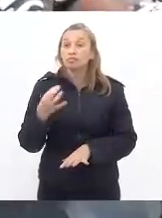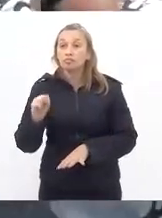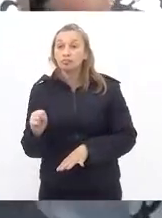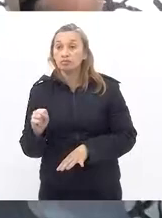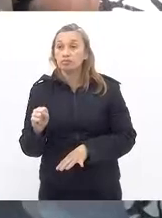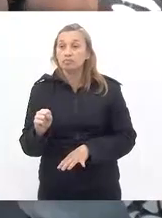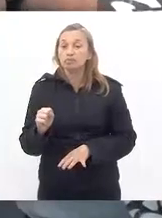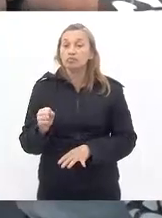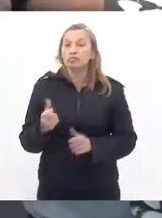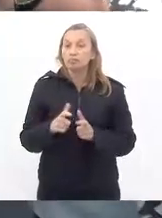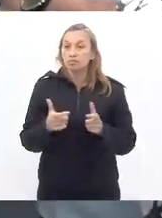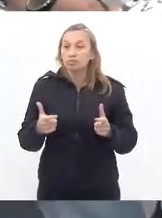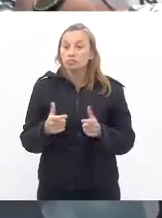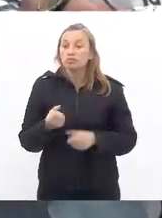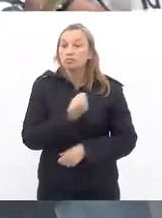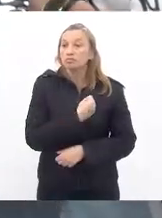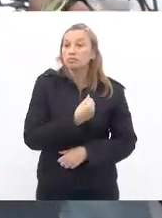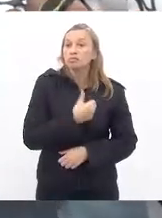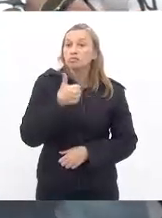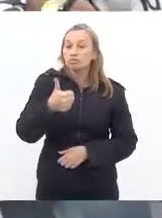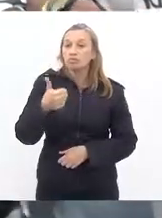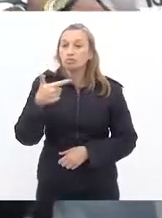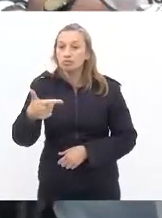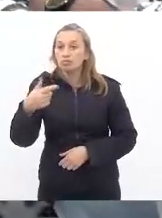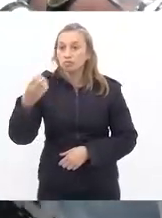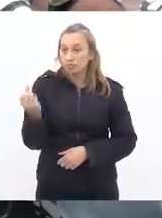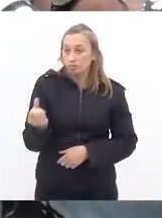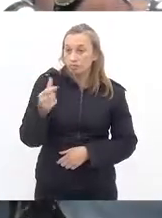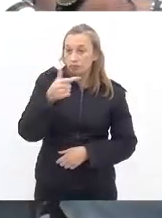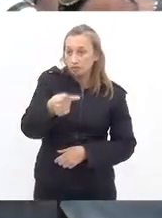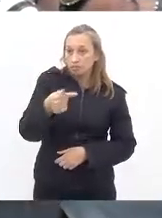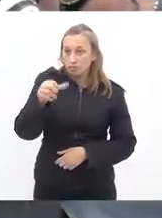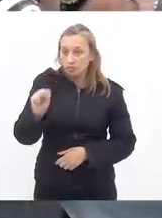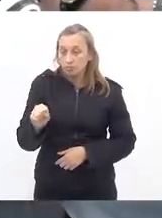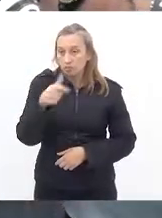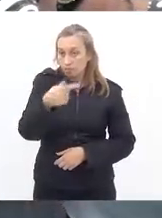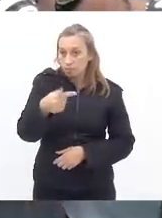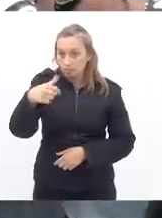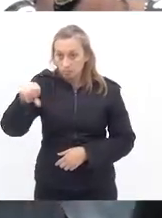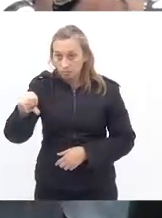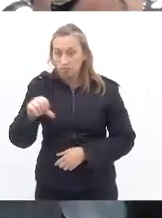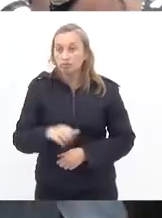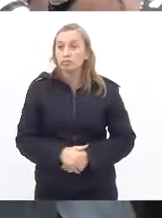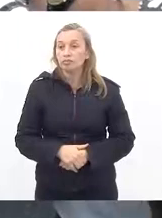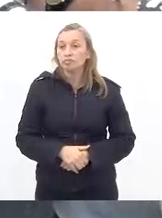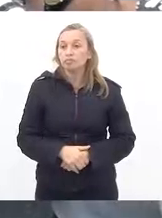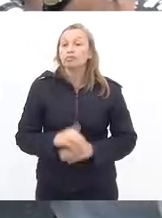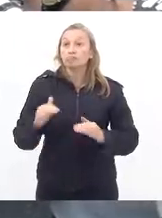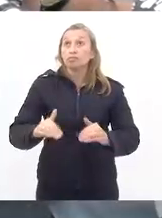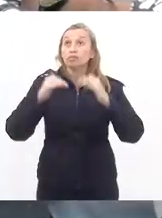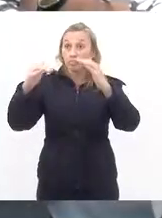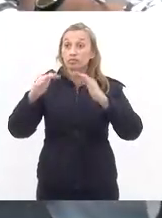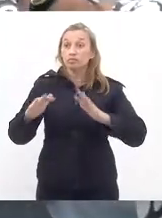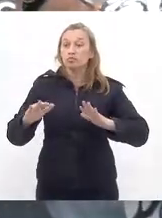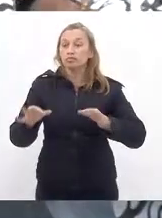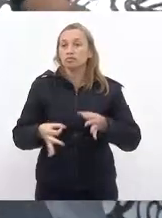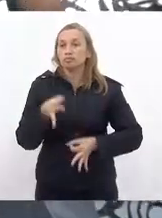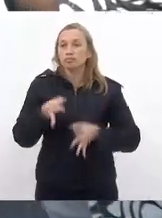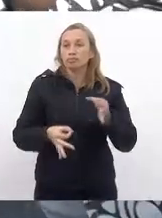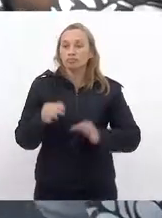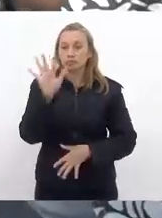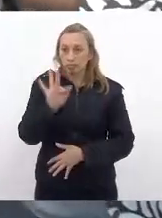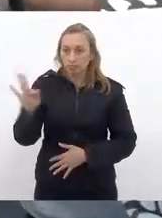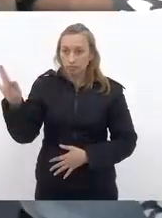com agravo número 126 78 79 o Supremo Tribunal Federal